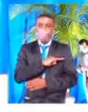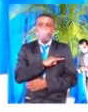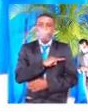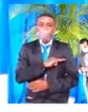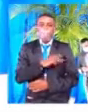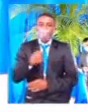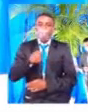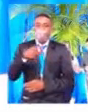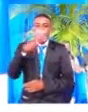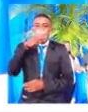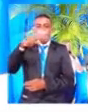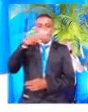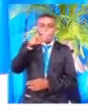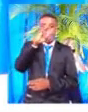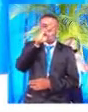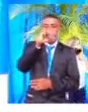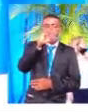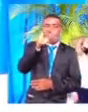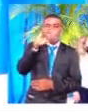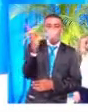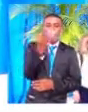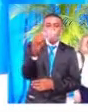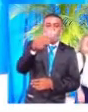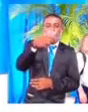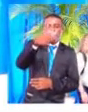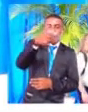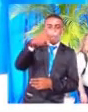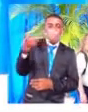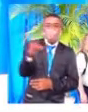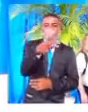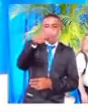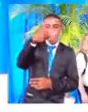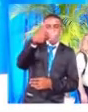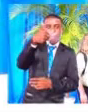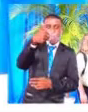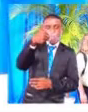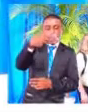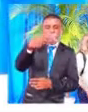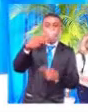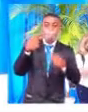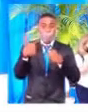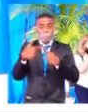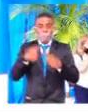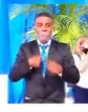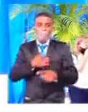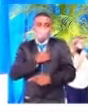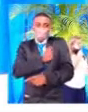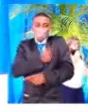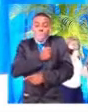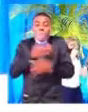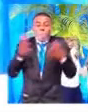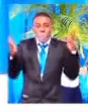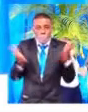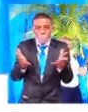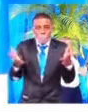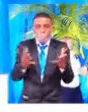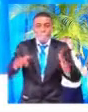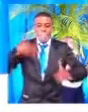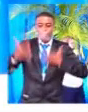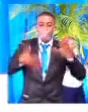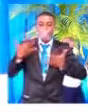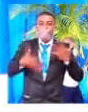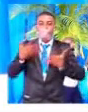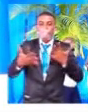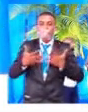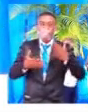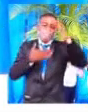eu falo de Mateus 12:3 exatamente por isso, porque o sentimento hoje é de alegria,